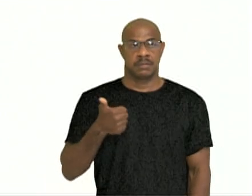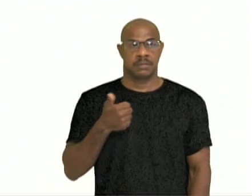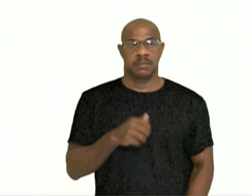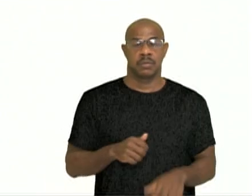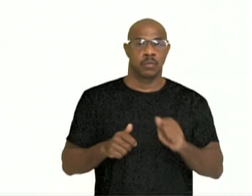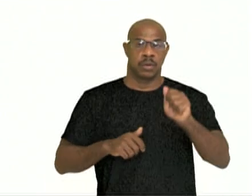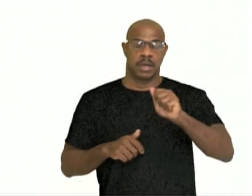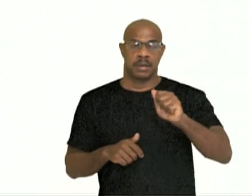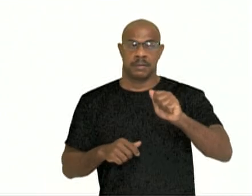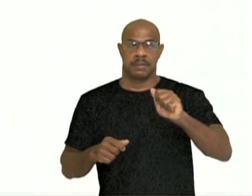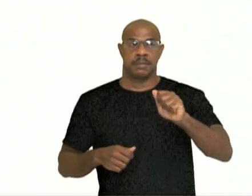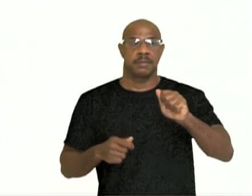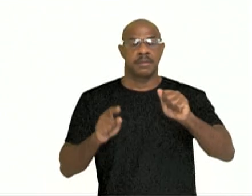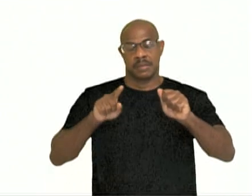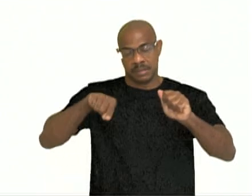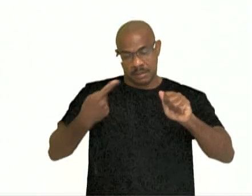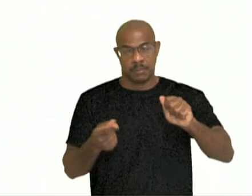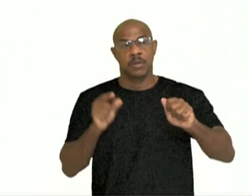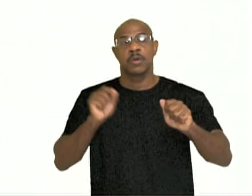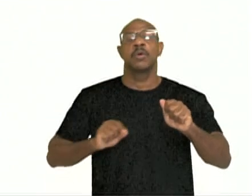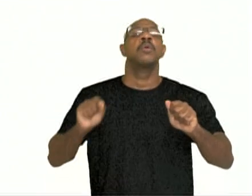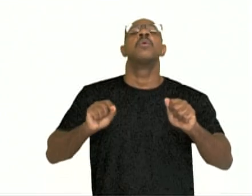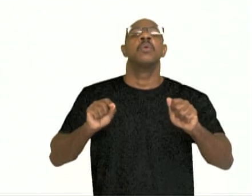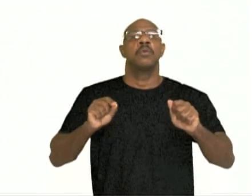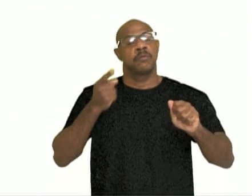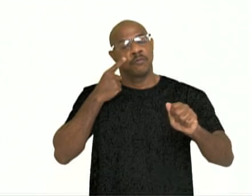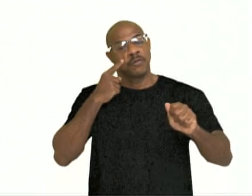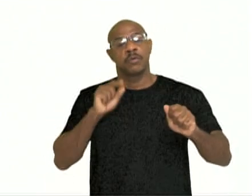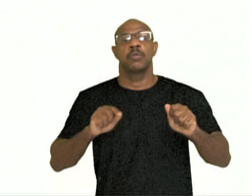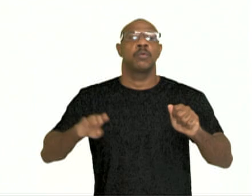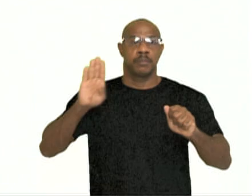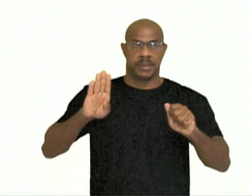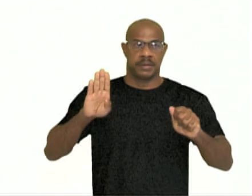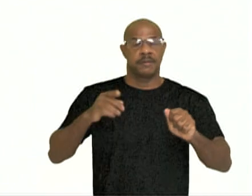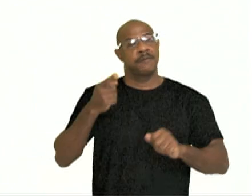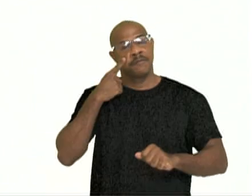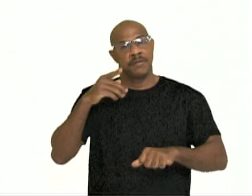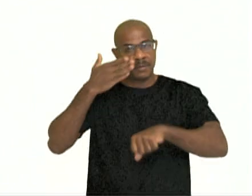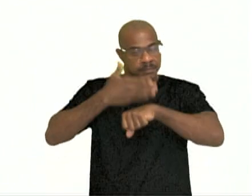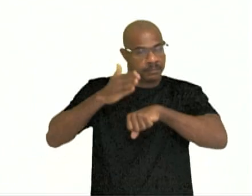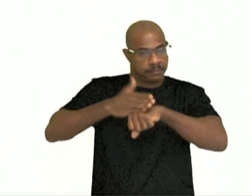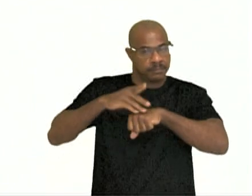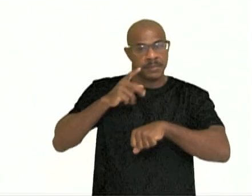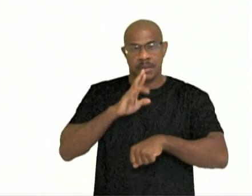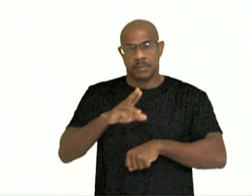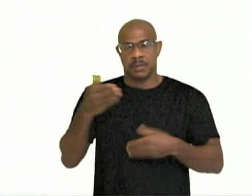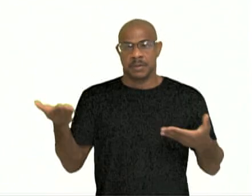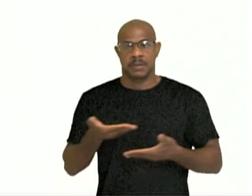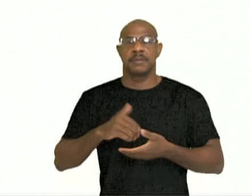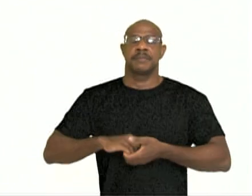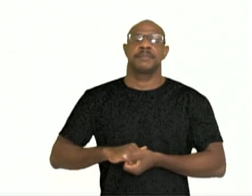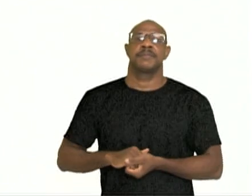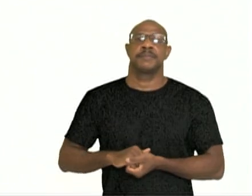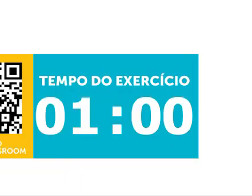A e aí logo em seguida a gente analisa o móvel B. Vamos lá, um tempinho para vocês responderem.